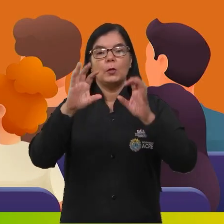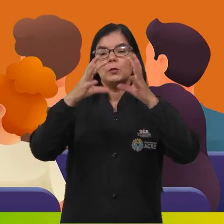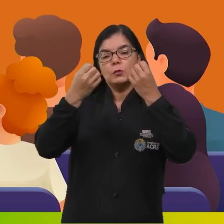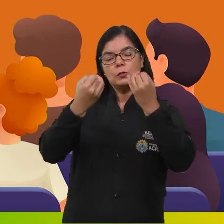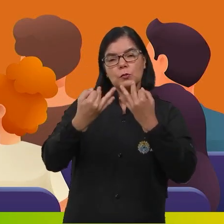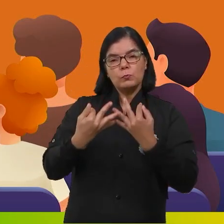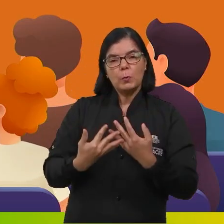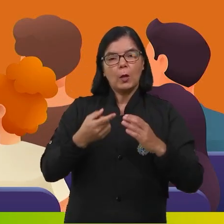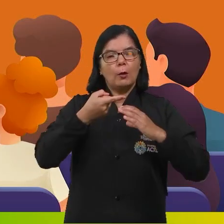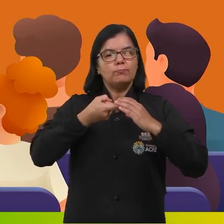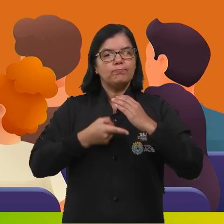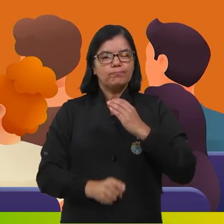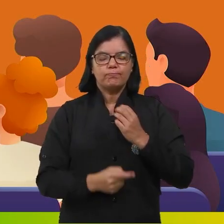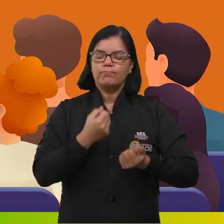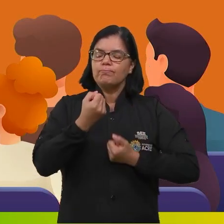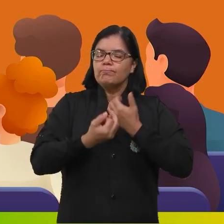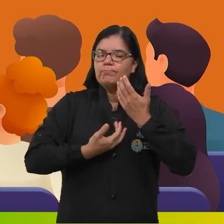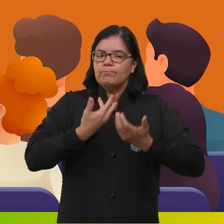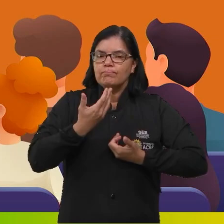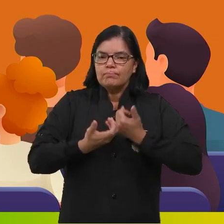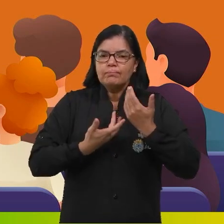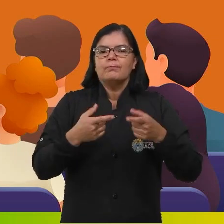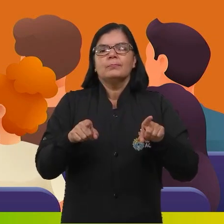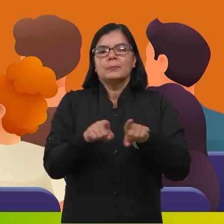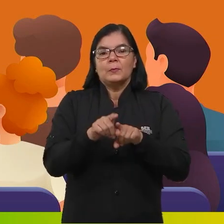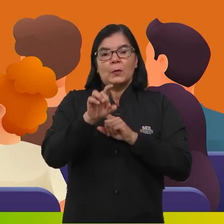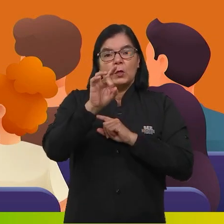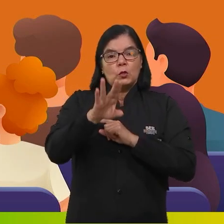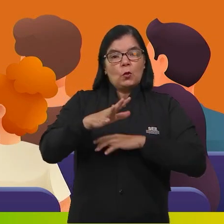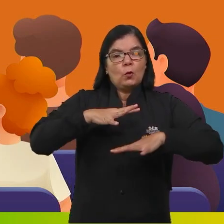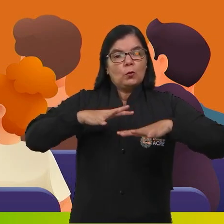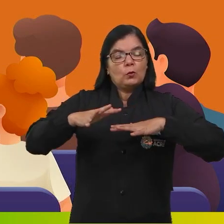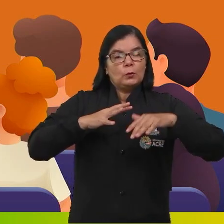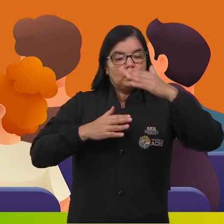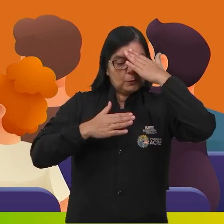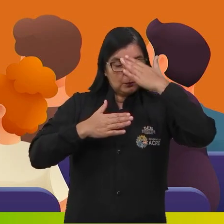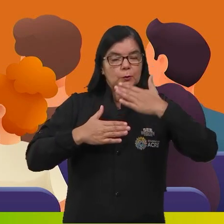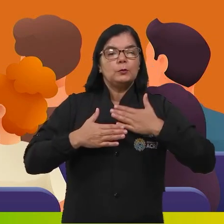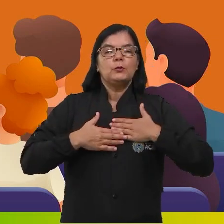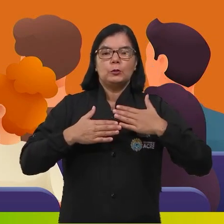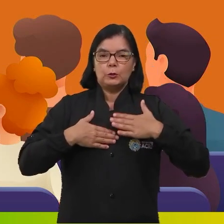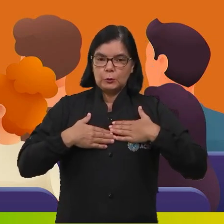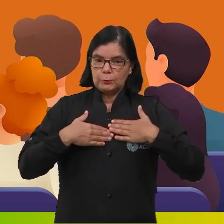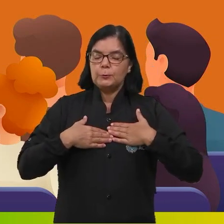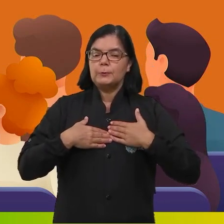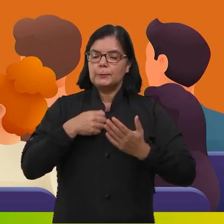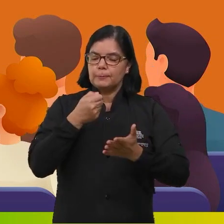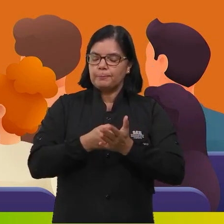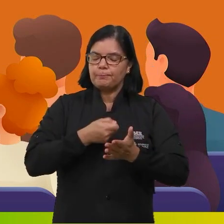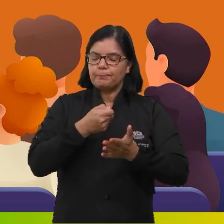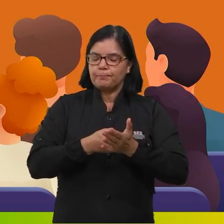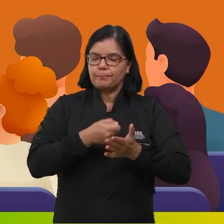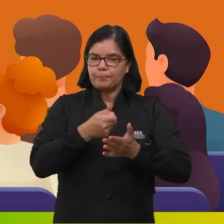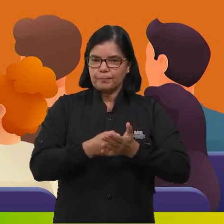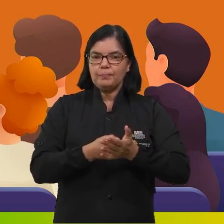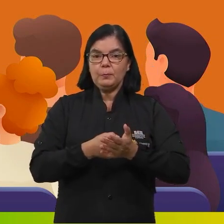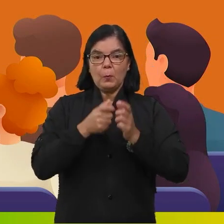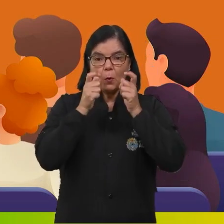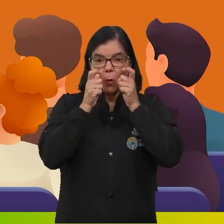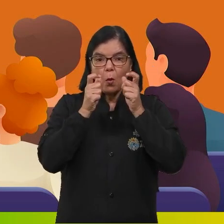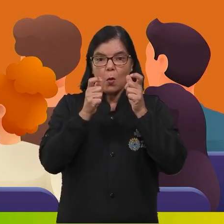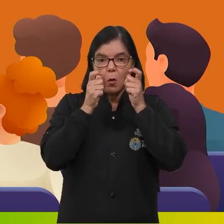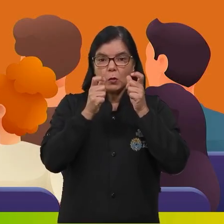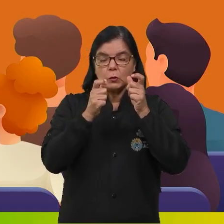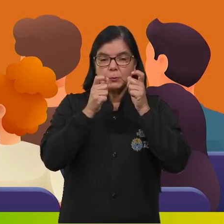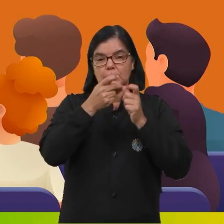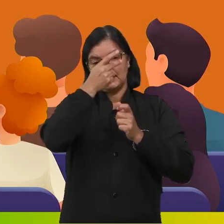a profundidade expressiva alcançada apenas com movimentos e expressões, exigindo leitura atenta